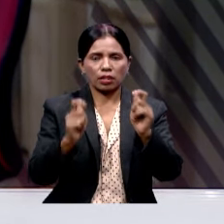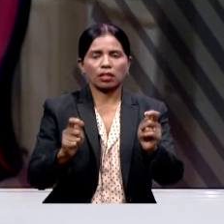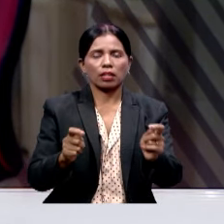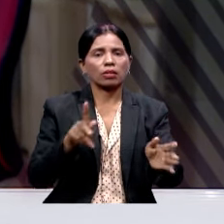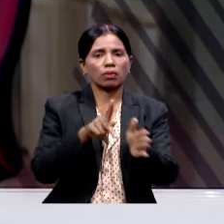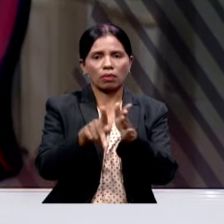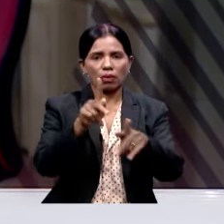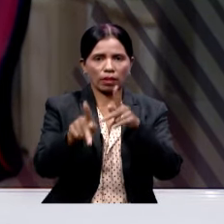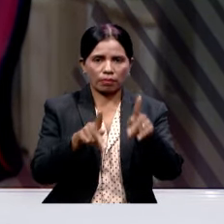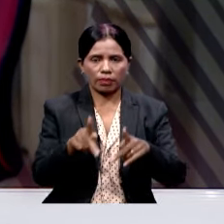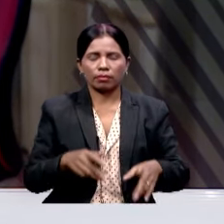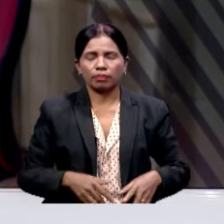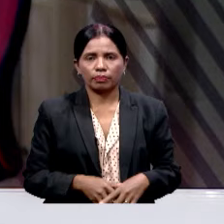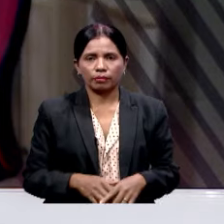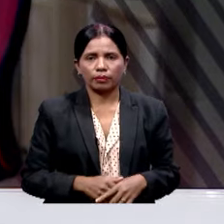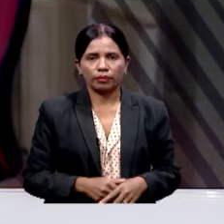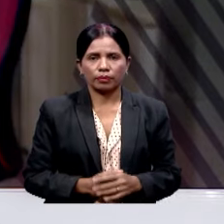homicídio.